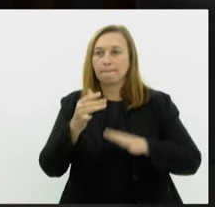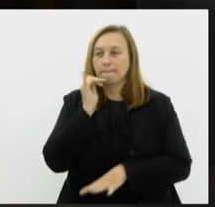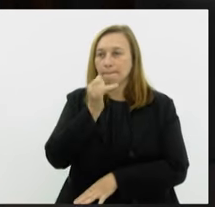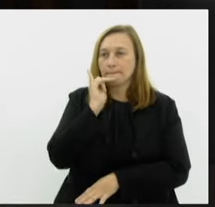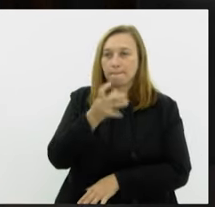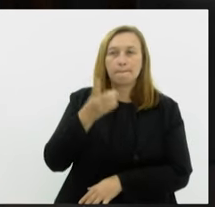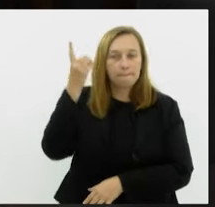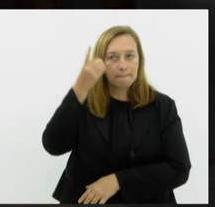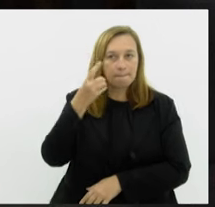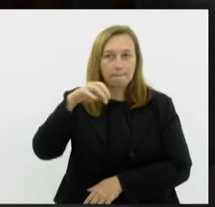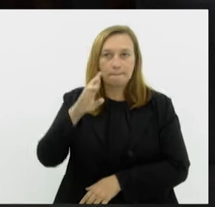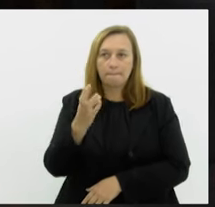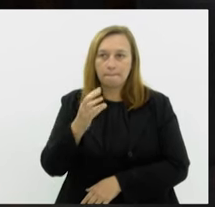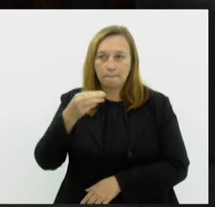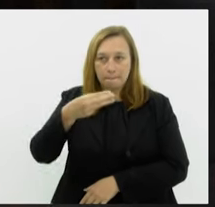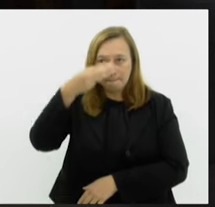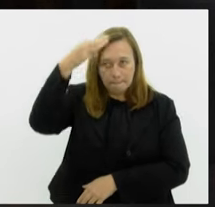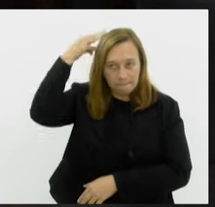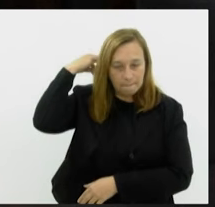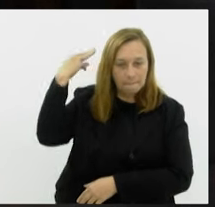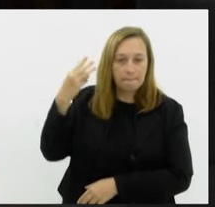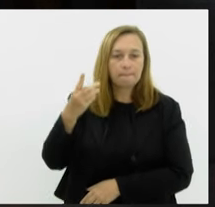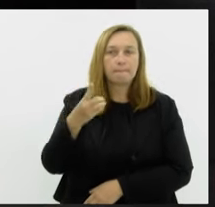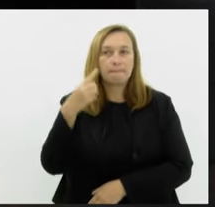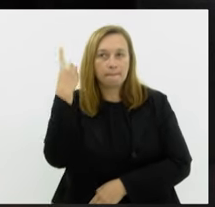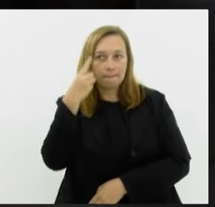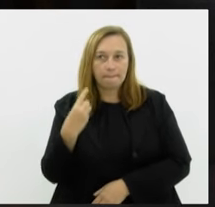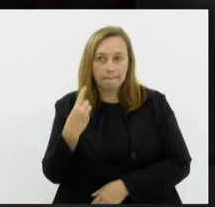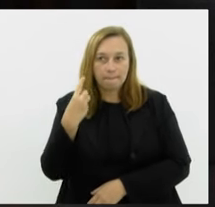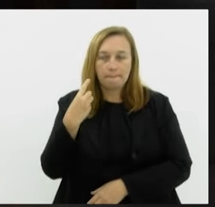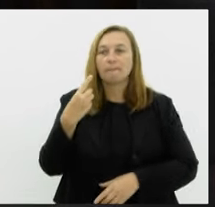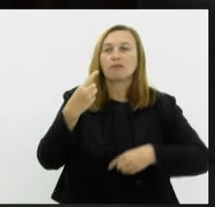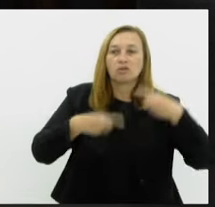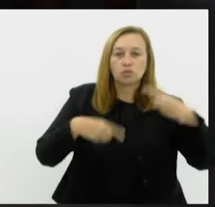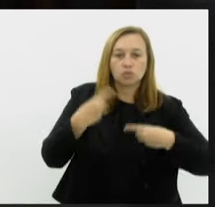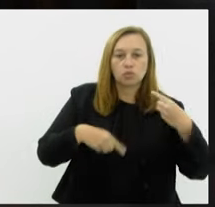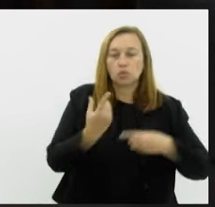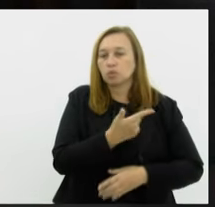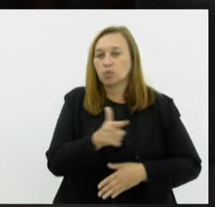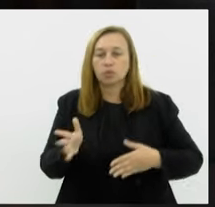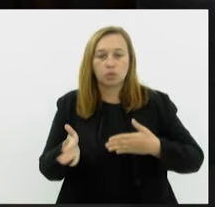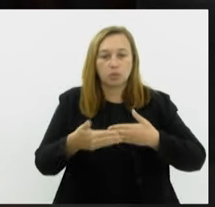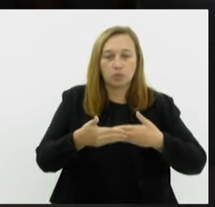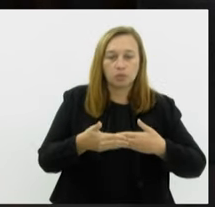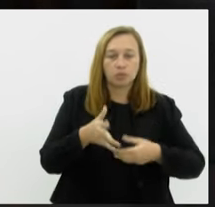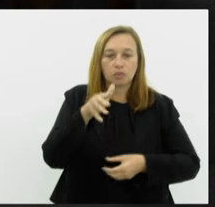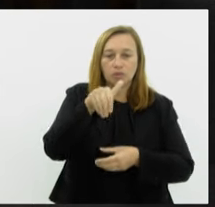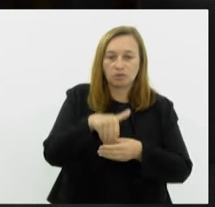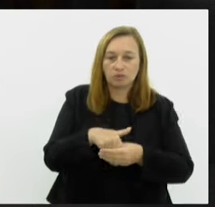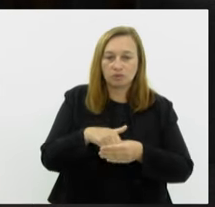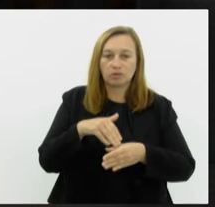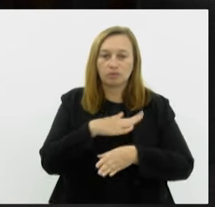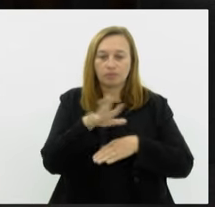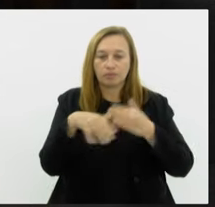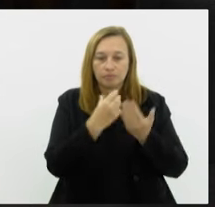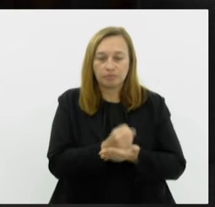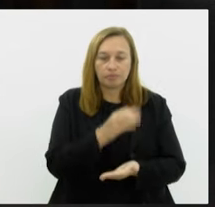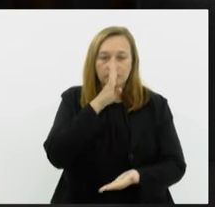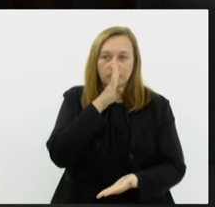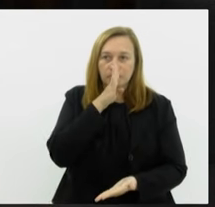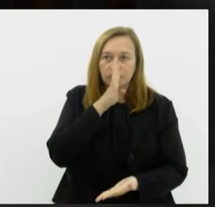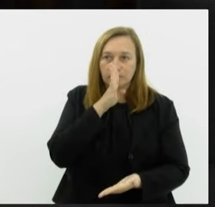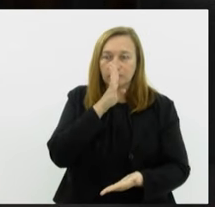relatores deputados Márcio Pacheco e Dani Monteiro. Em discussão, não havendo quem queira discutir, encerrada a discussão. Em votação, os senhores que